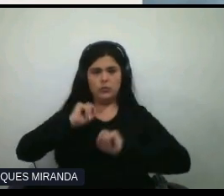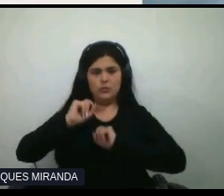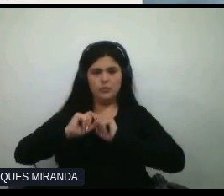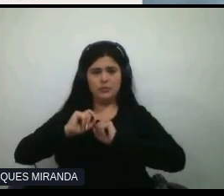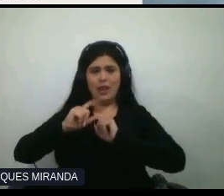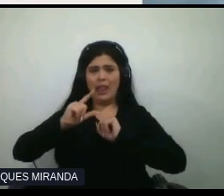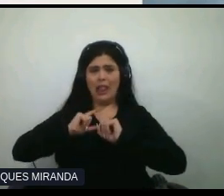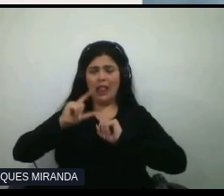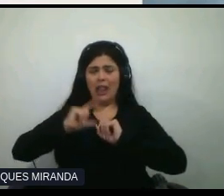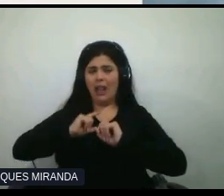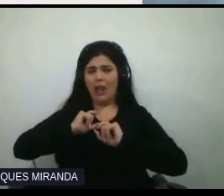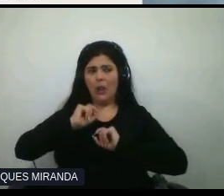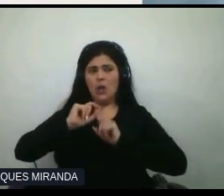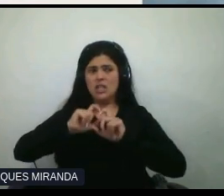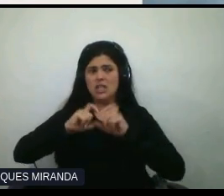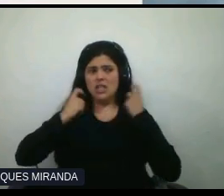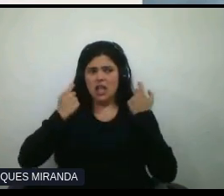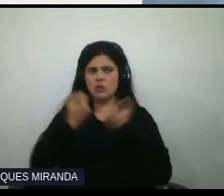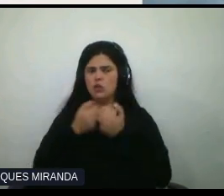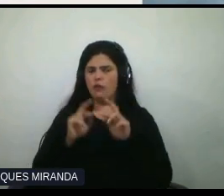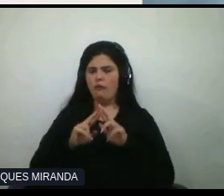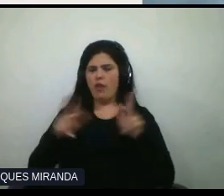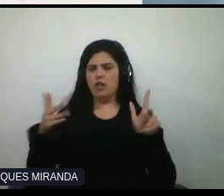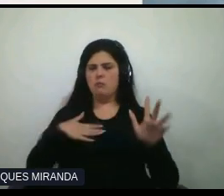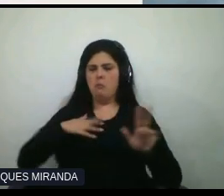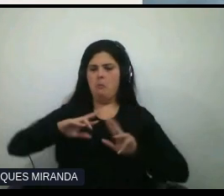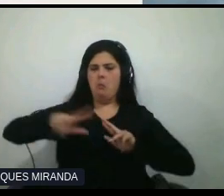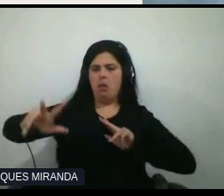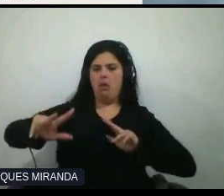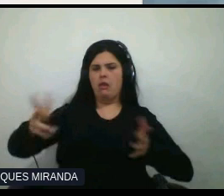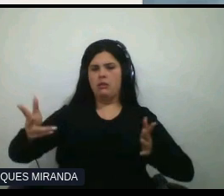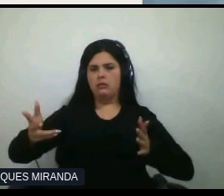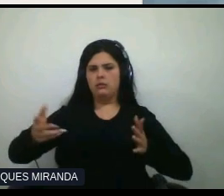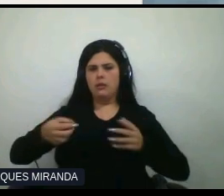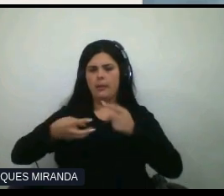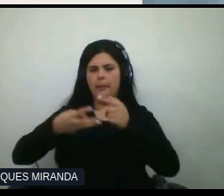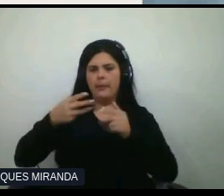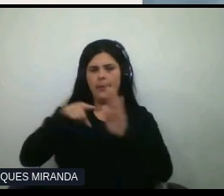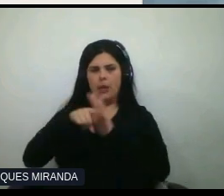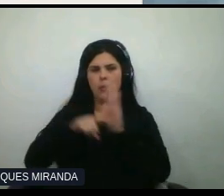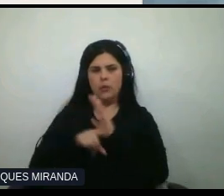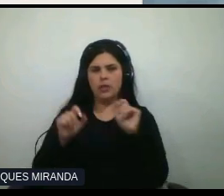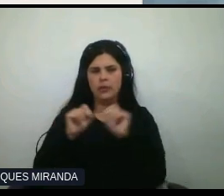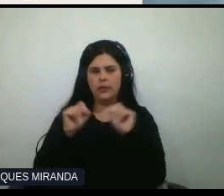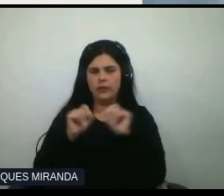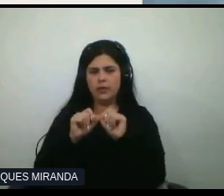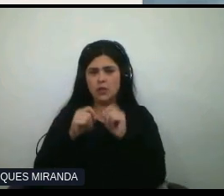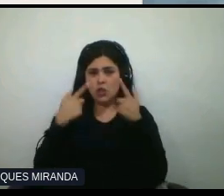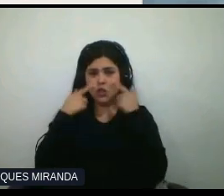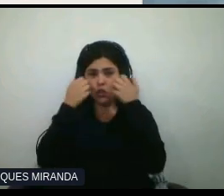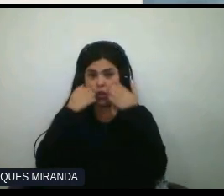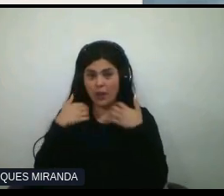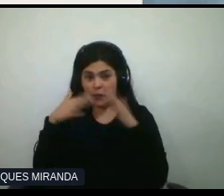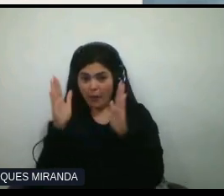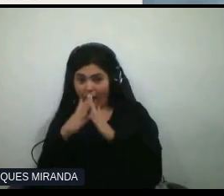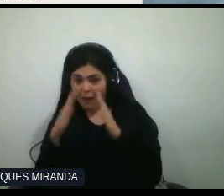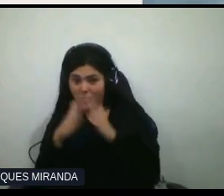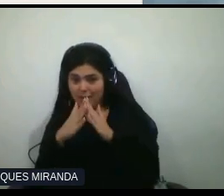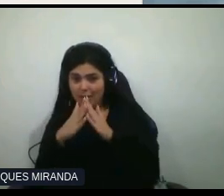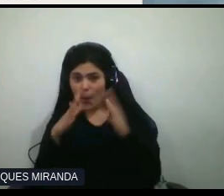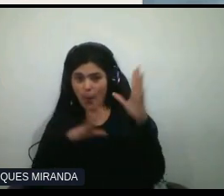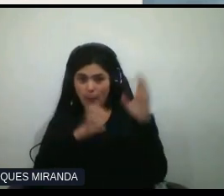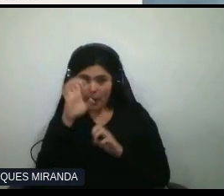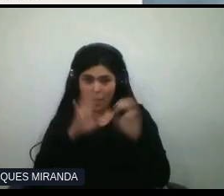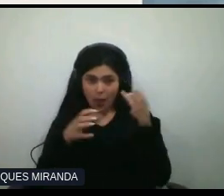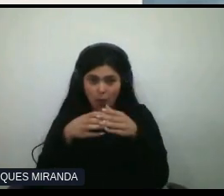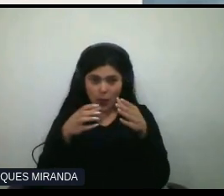tem uma sexualidade diferente da minha. Então, ali, 3 perguntinhas. O que vocês acham que eu fiz com isso? Eu chorei e fui para casa? Eu briguei com o time